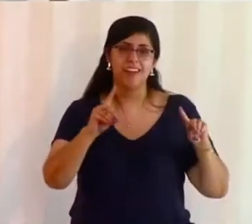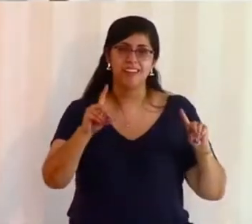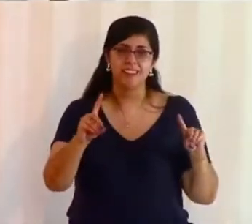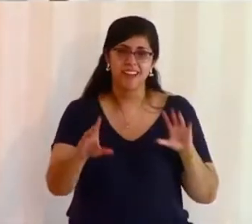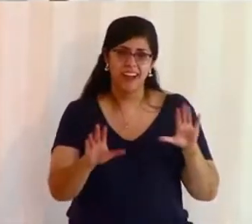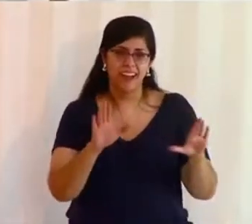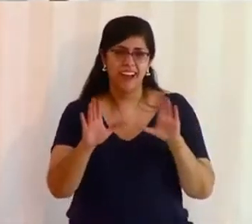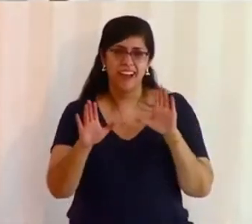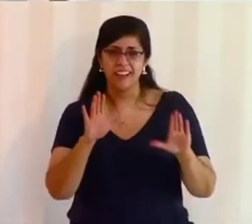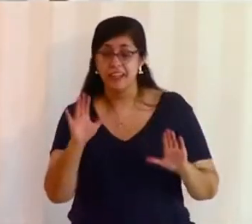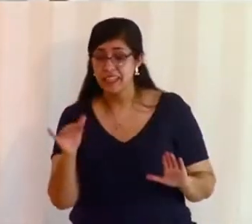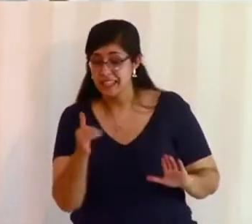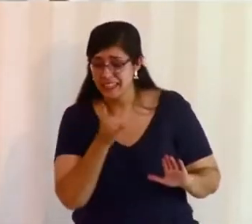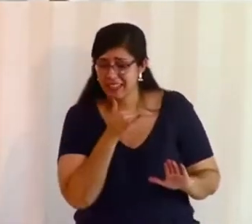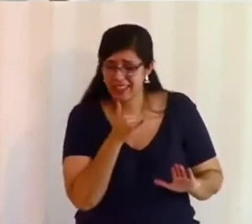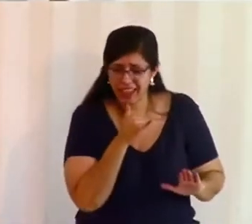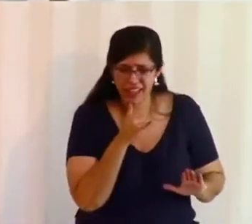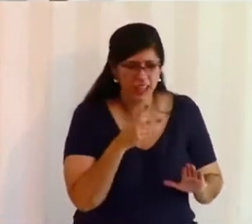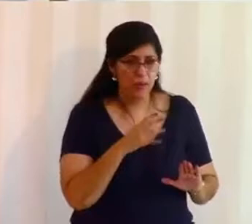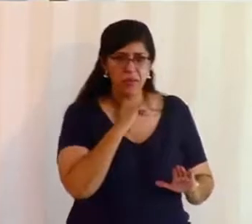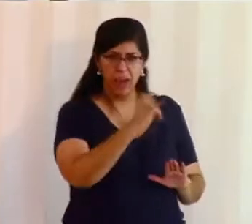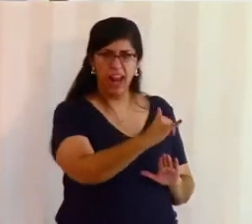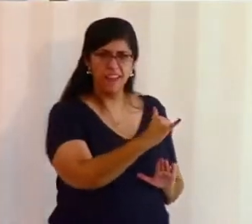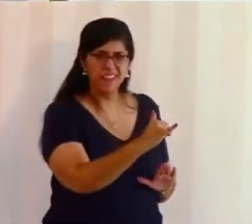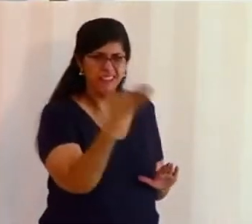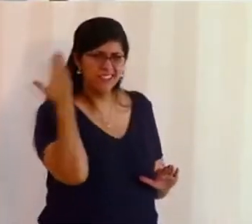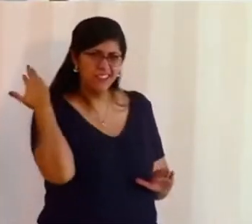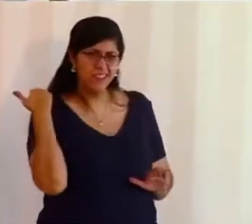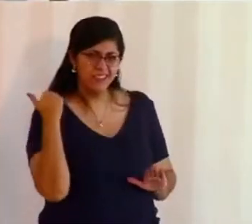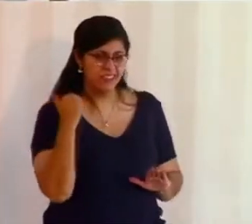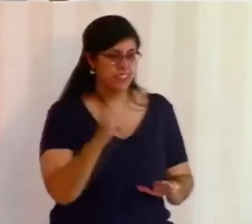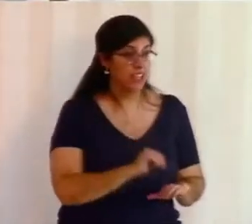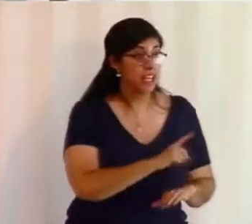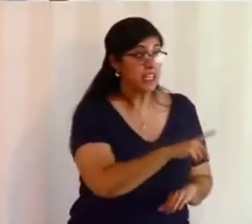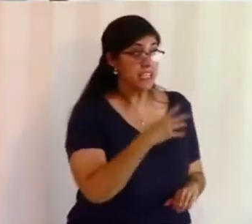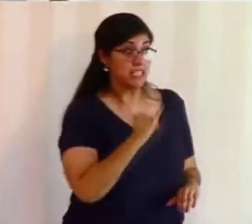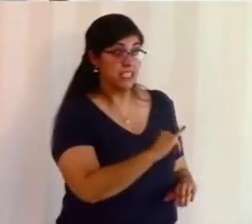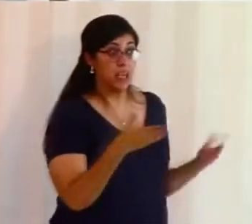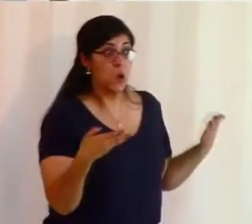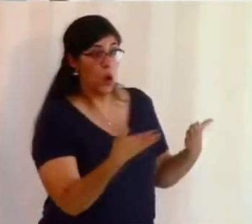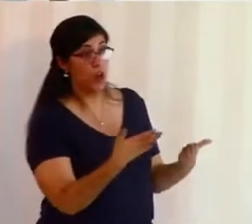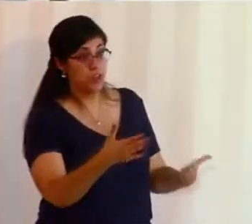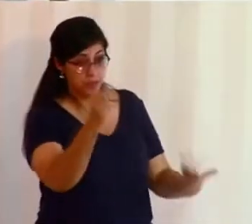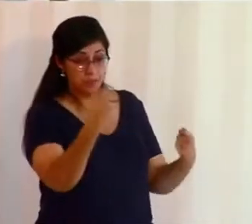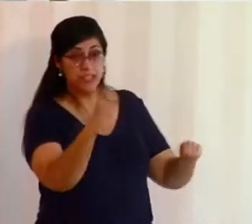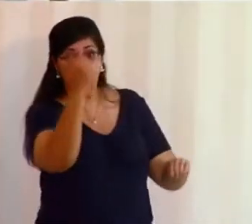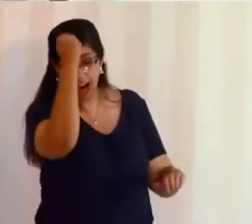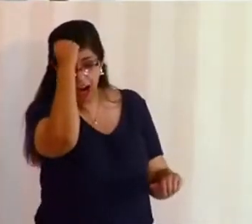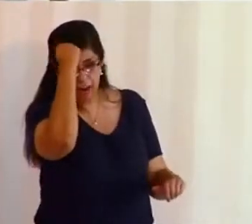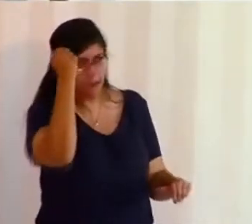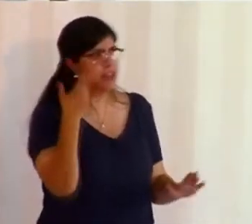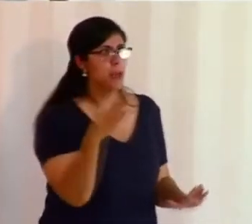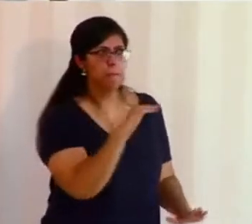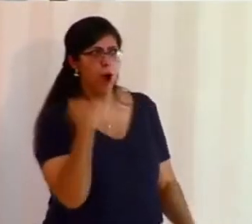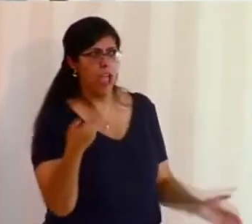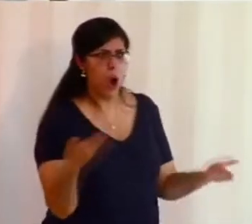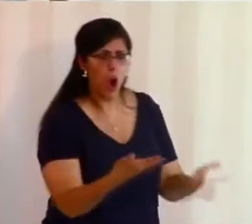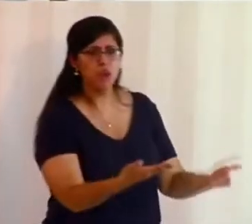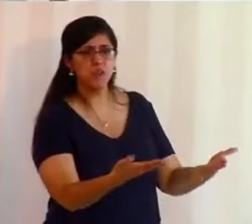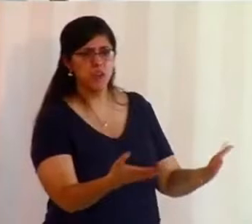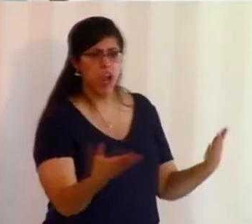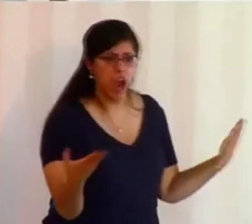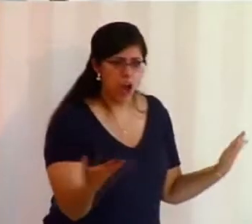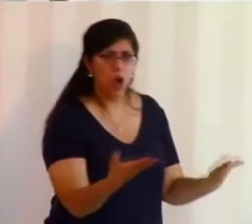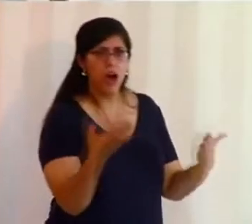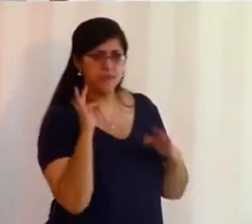você pode sair daqui e morrer, e você não vai ter mais uma segunda chance, e você pode ser atropelado, e você pode ser vítima de uma bala perdida. E a pessoa levantava